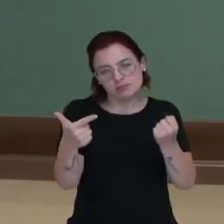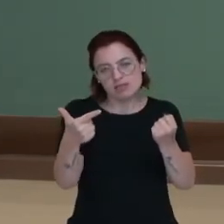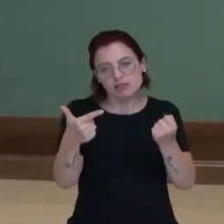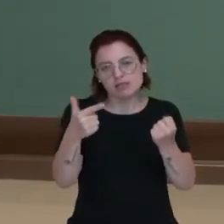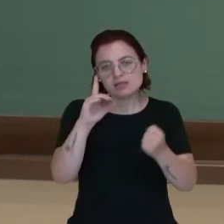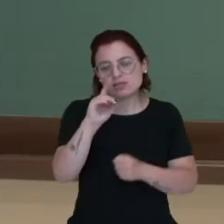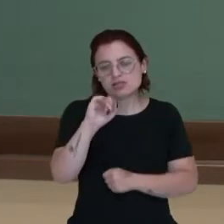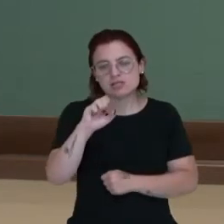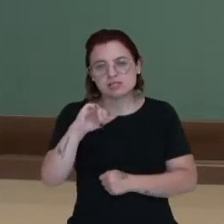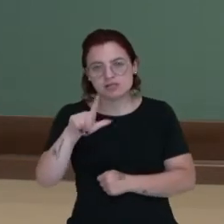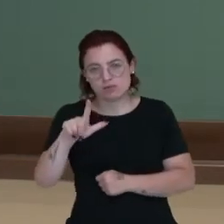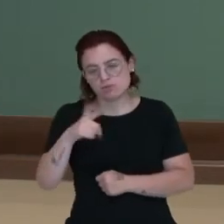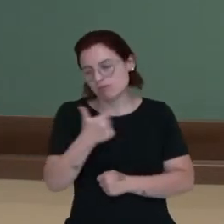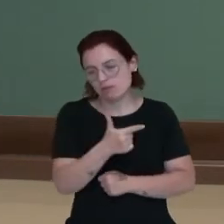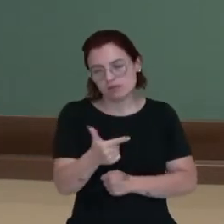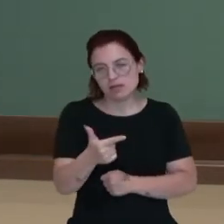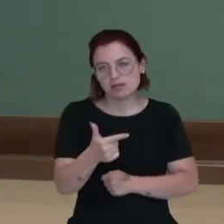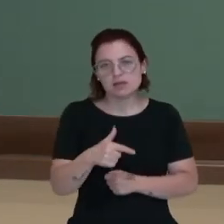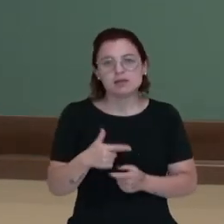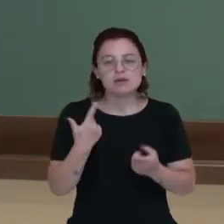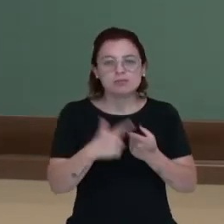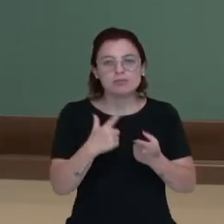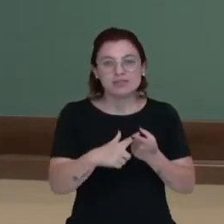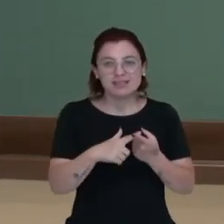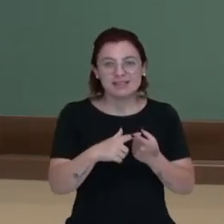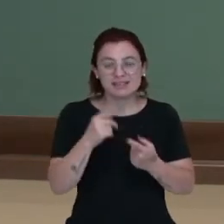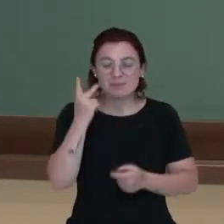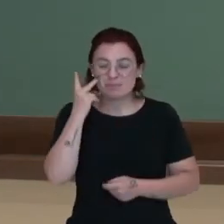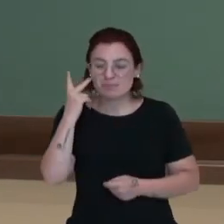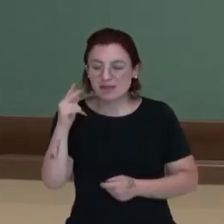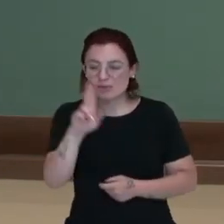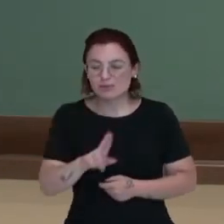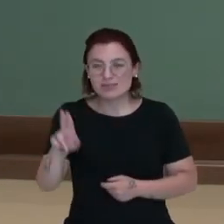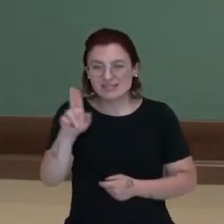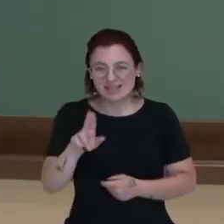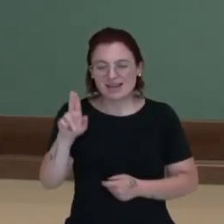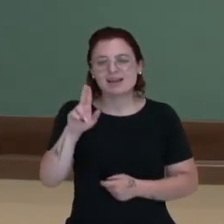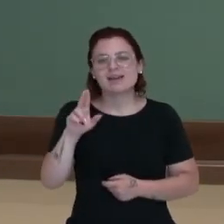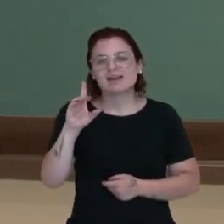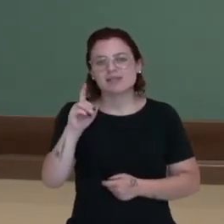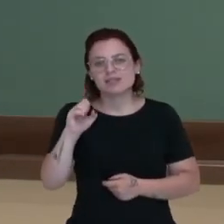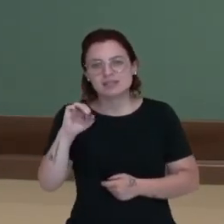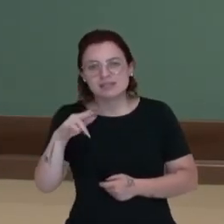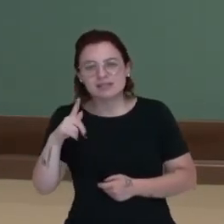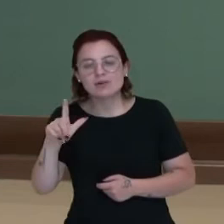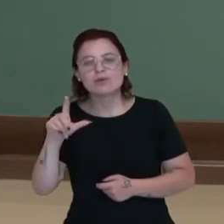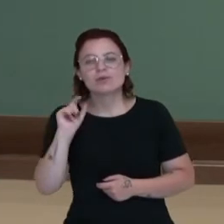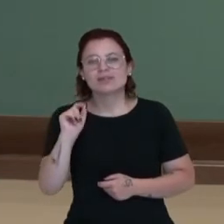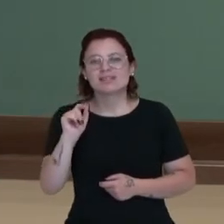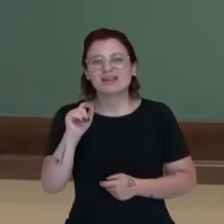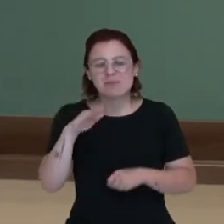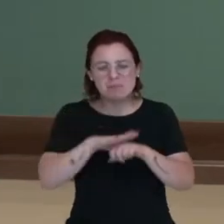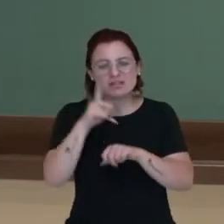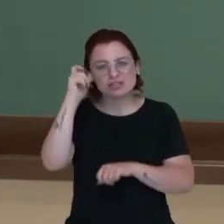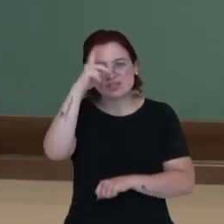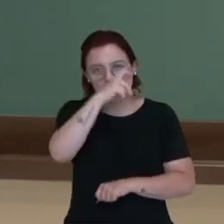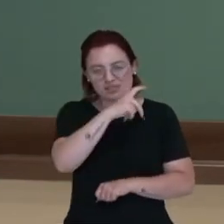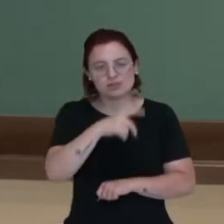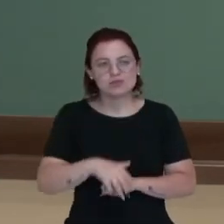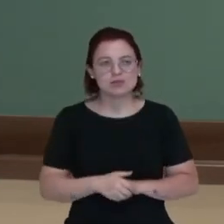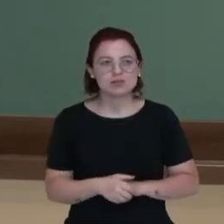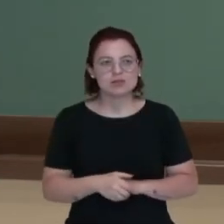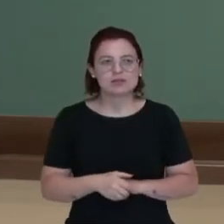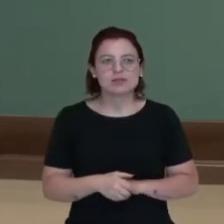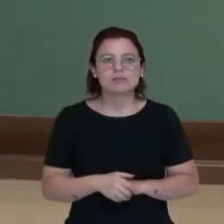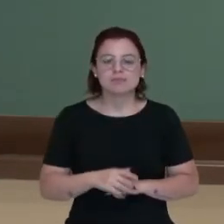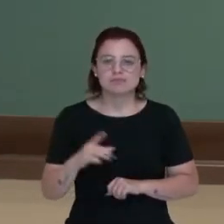ele não é movido a diesel. Porque para queimar o diesel, é um pouco mais difícil de queimar a gasolina.